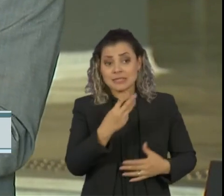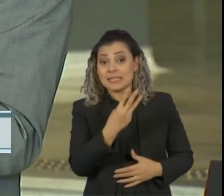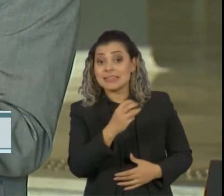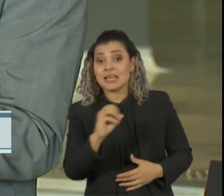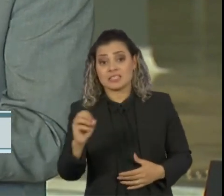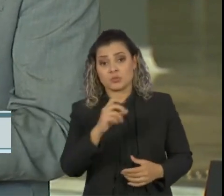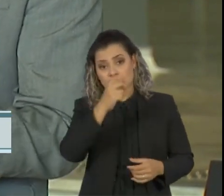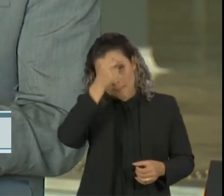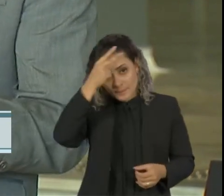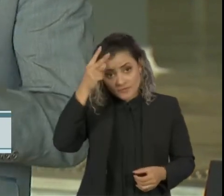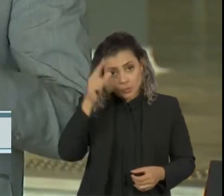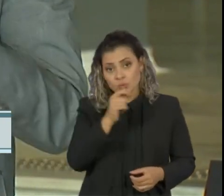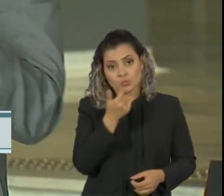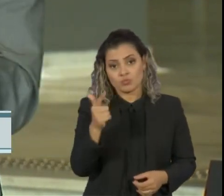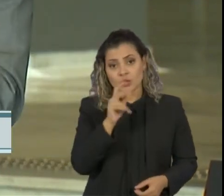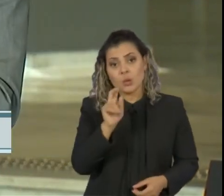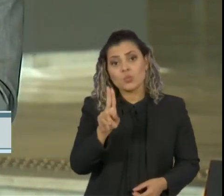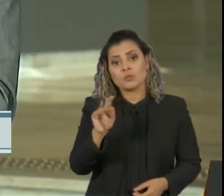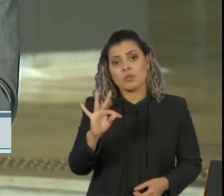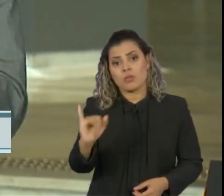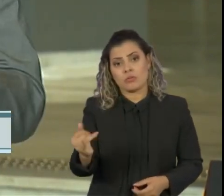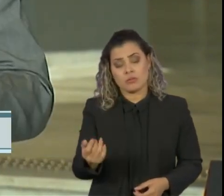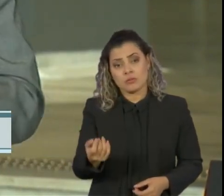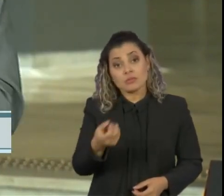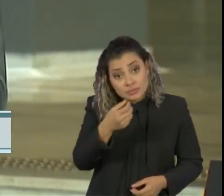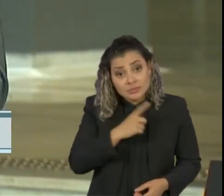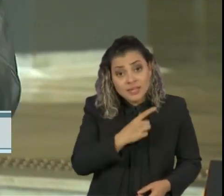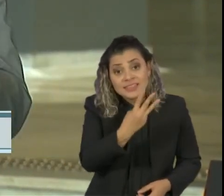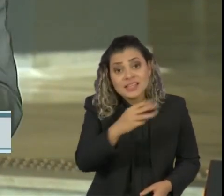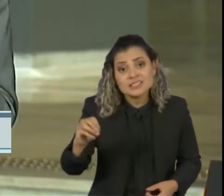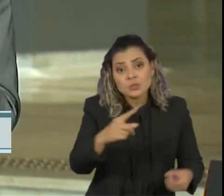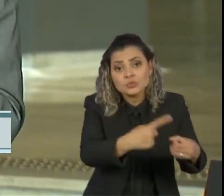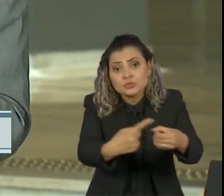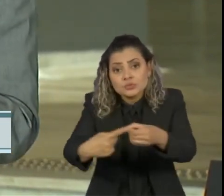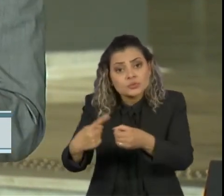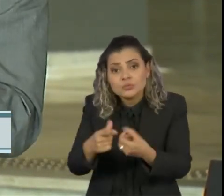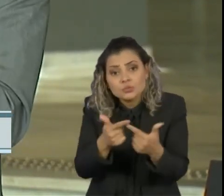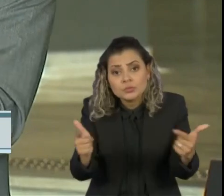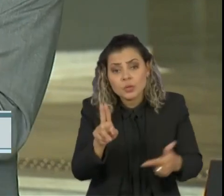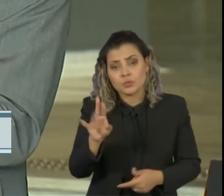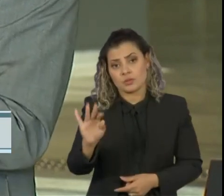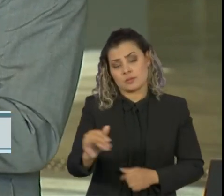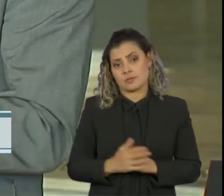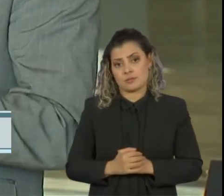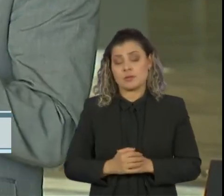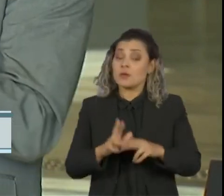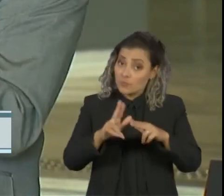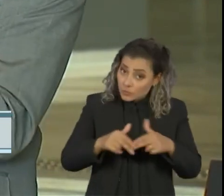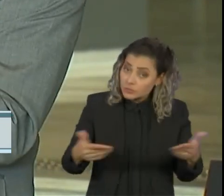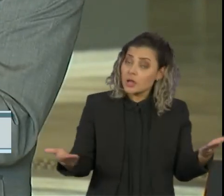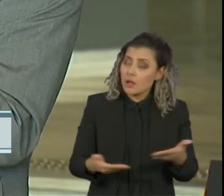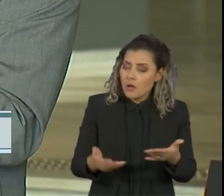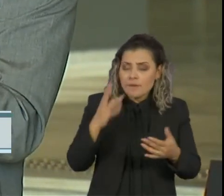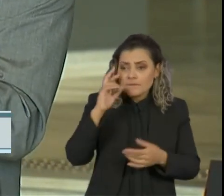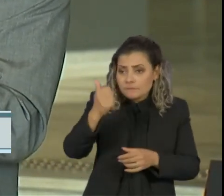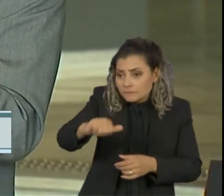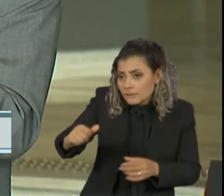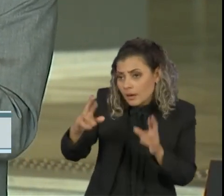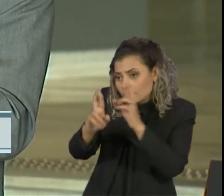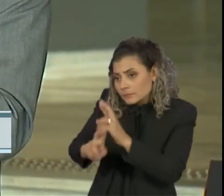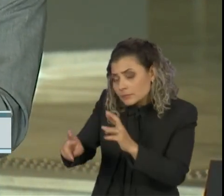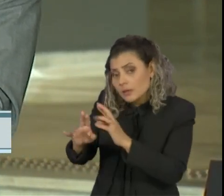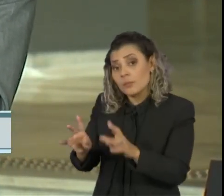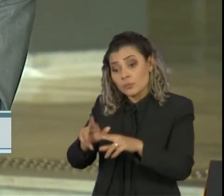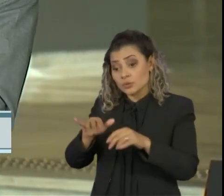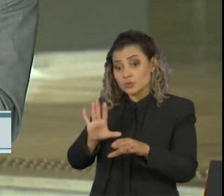não tem UTI, por exemplo. Então, a região tem uma capacidade hospitalar e ela é medida e através disso o centro